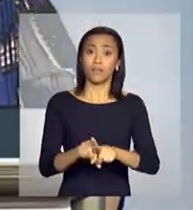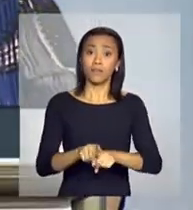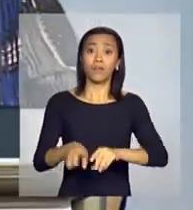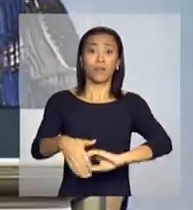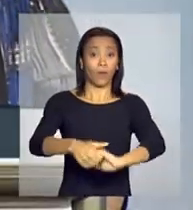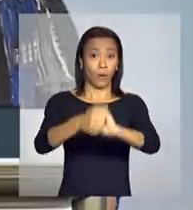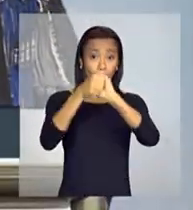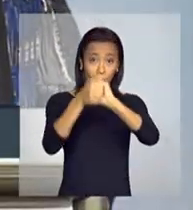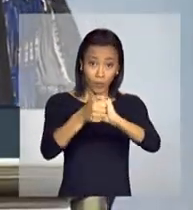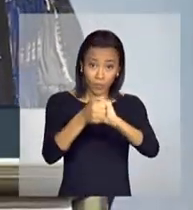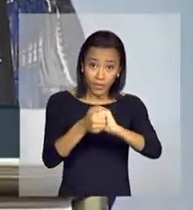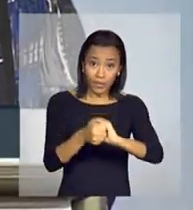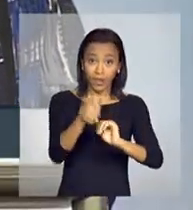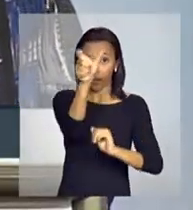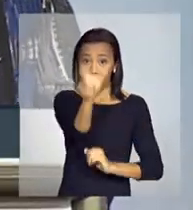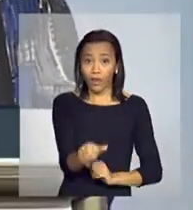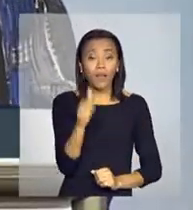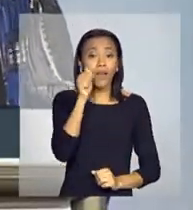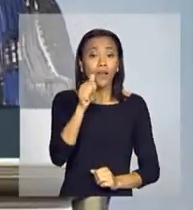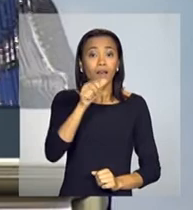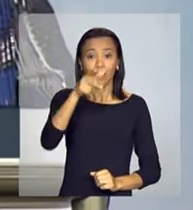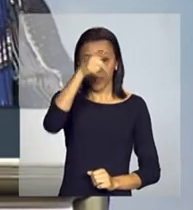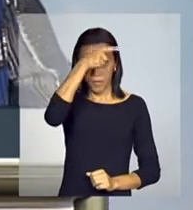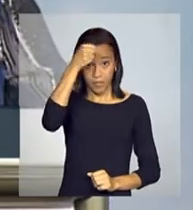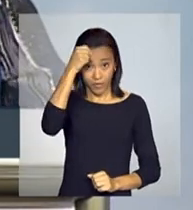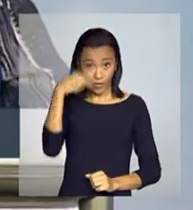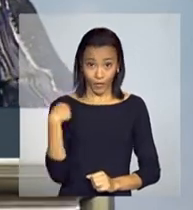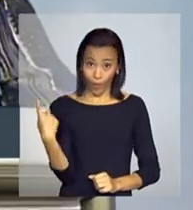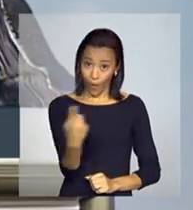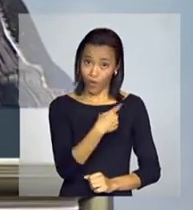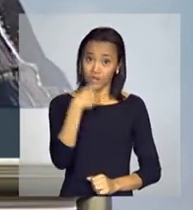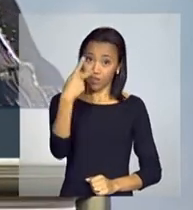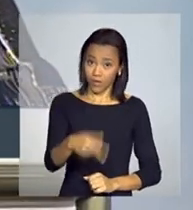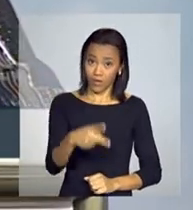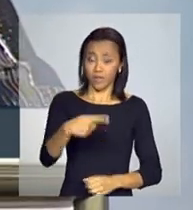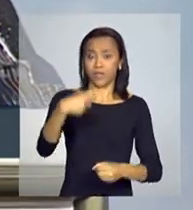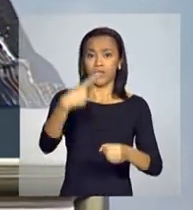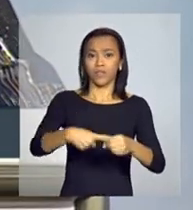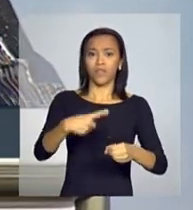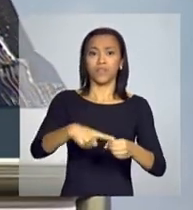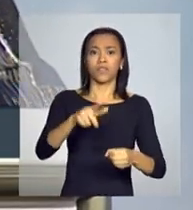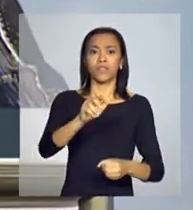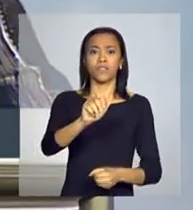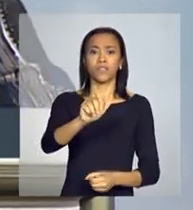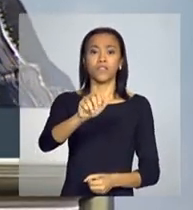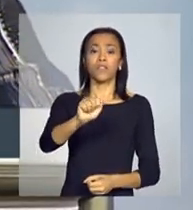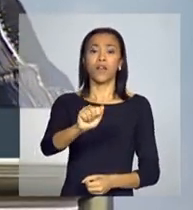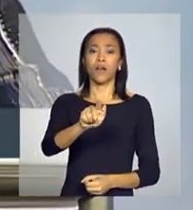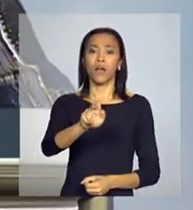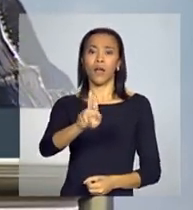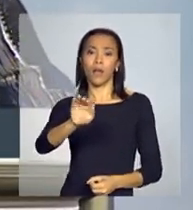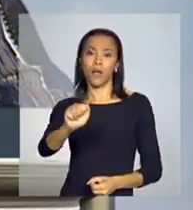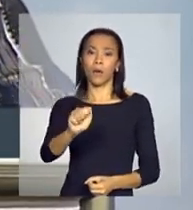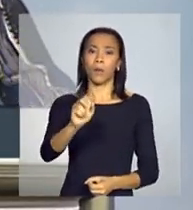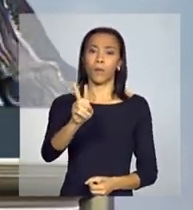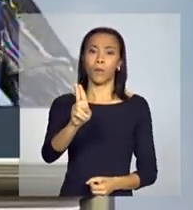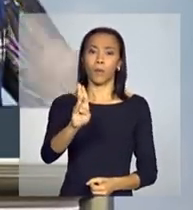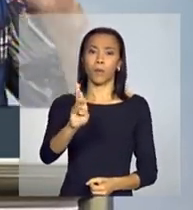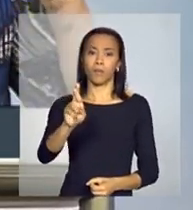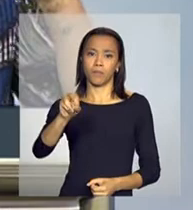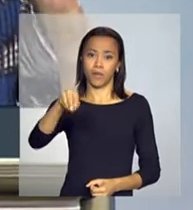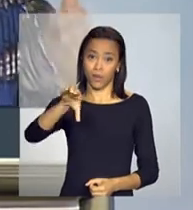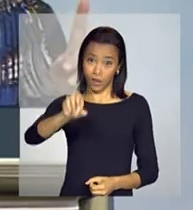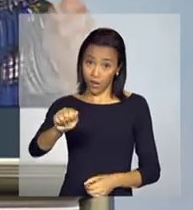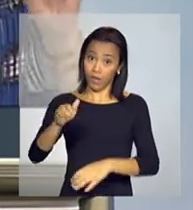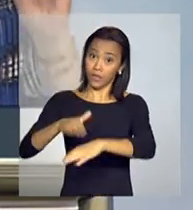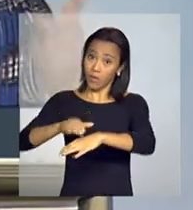Cumprimentar a prefeita, a nossa prefeita de Água Branca, por intermédio de quem?